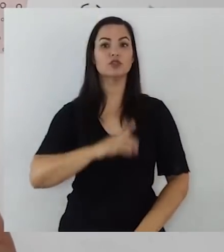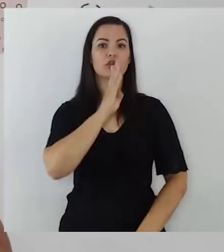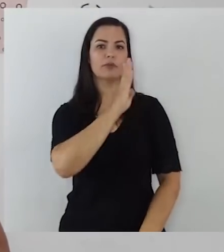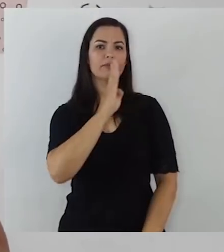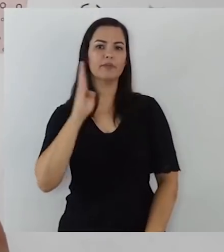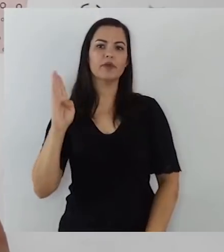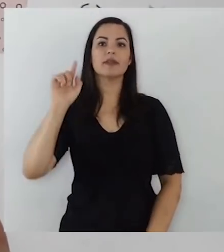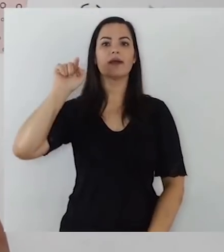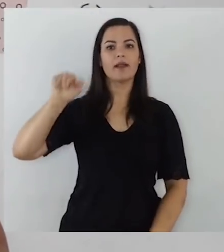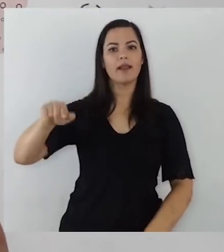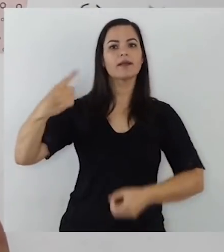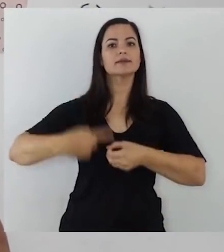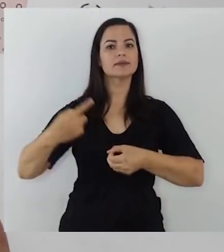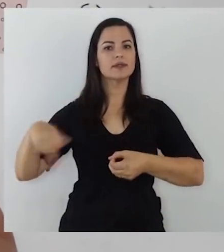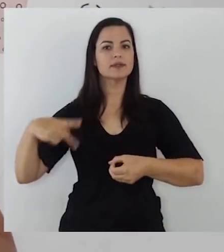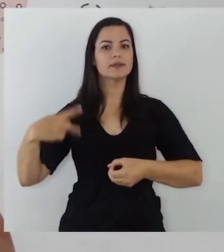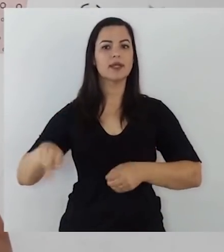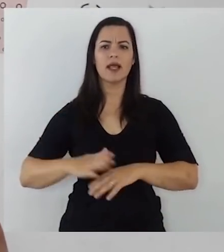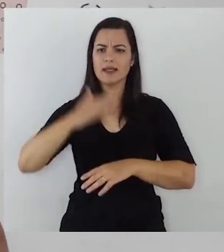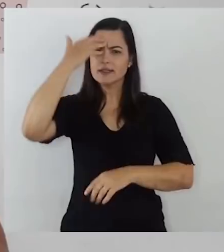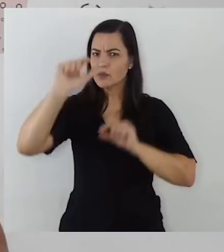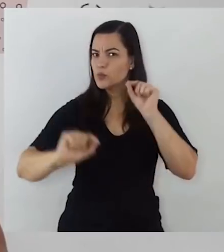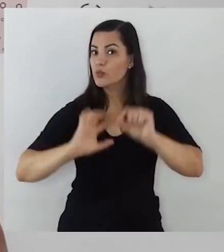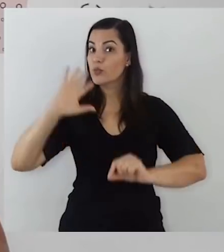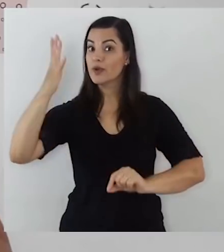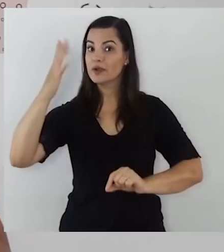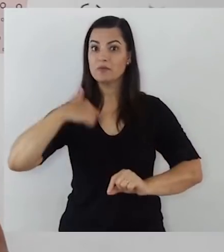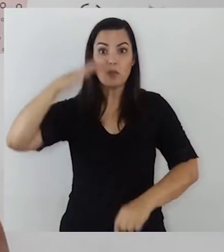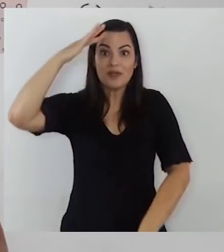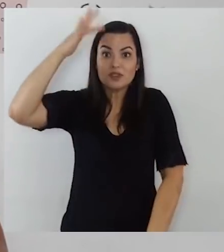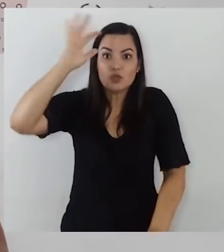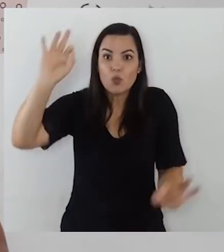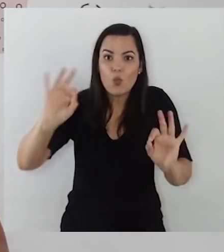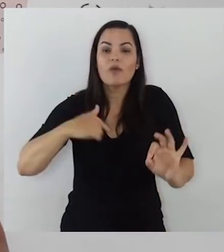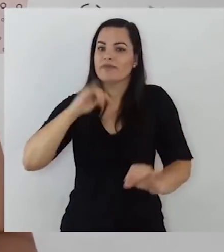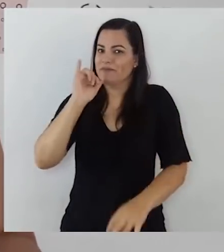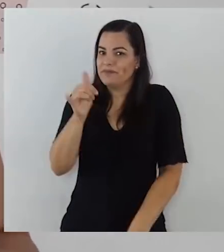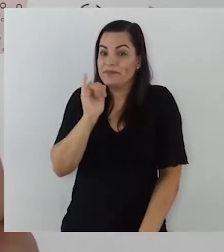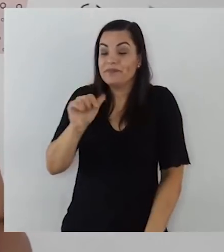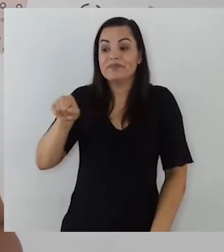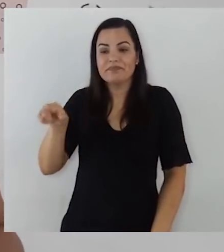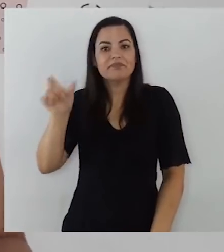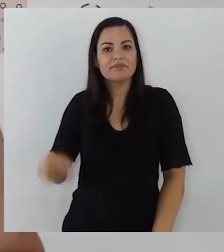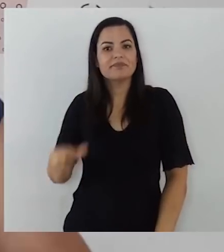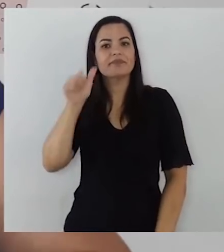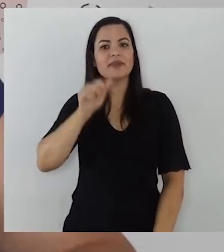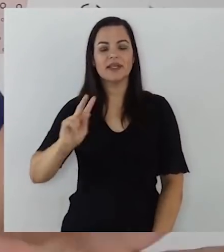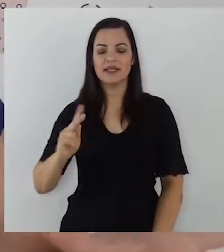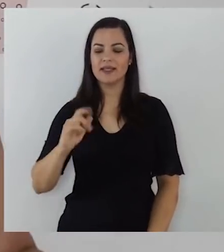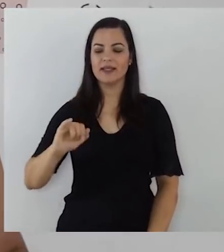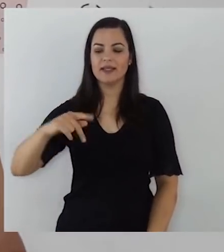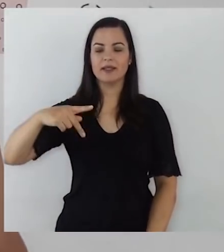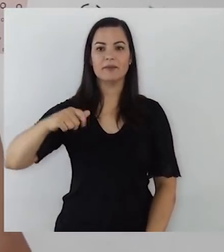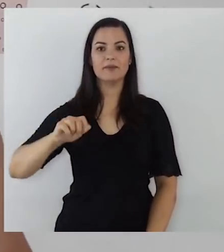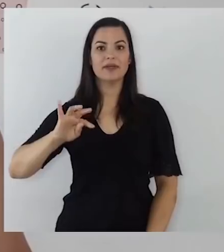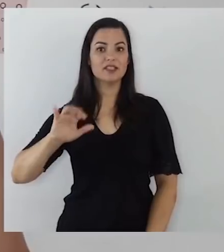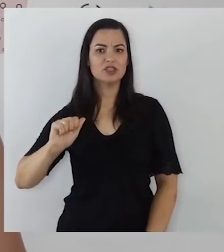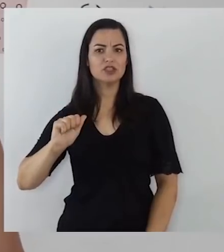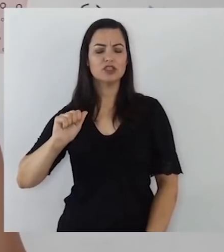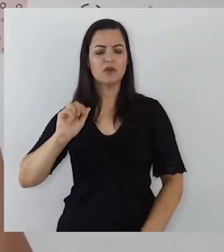E sabe o que aconteceu? Nem imagina, né? Então eu vou te contar. Então Hipátia, imersa